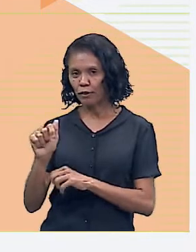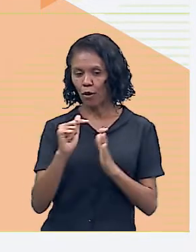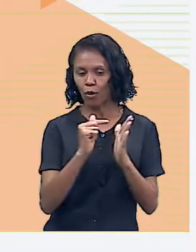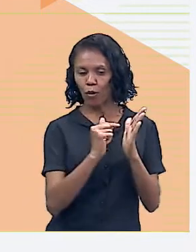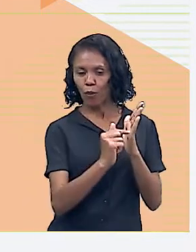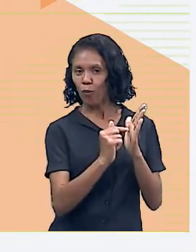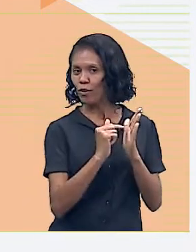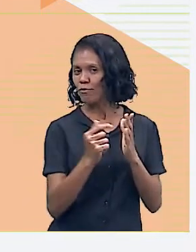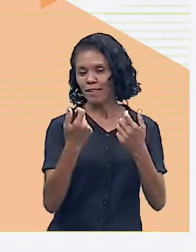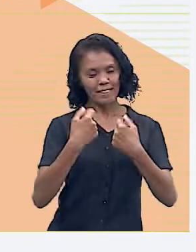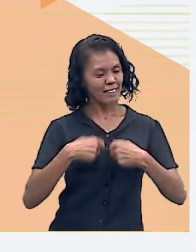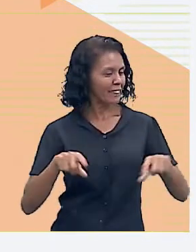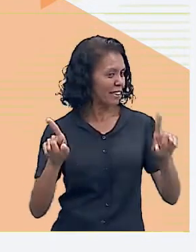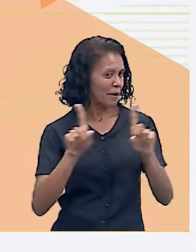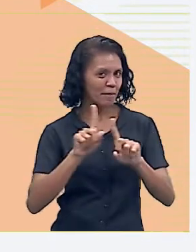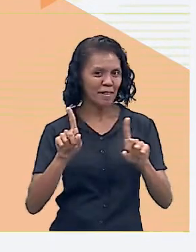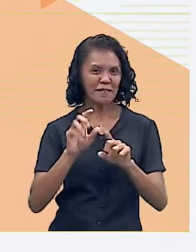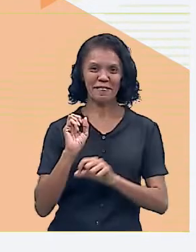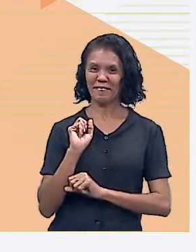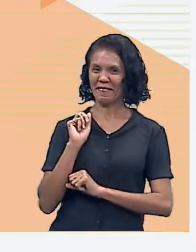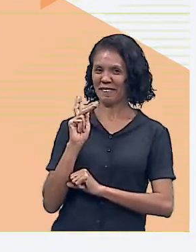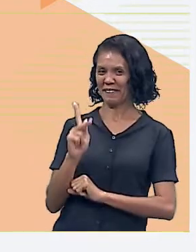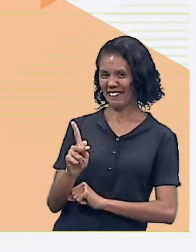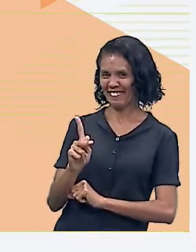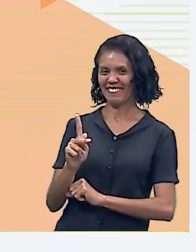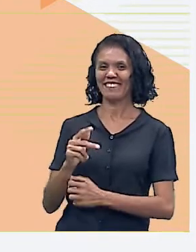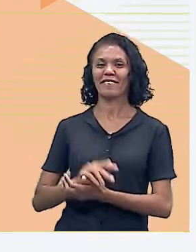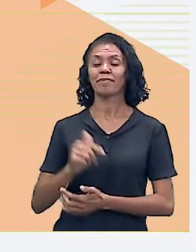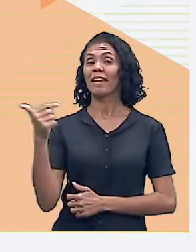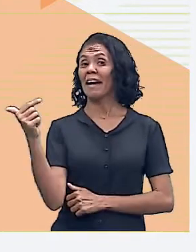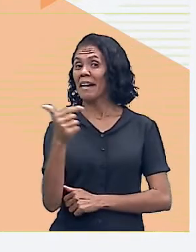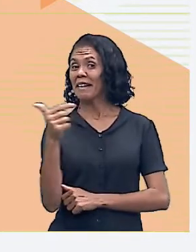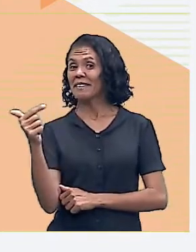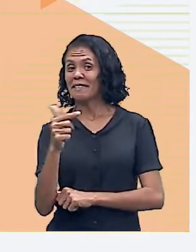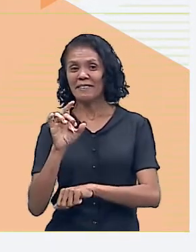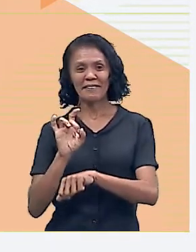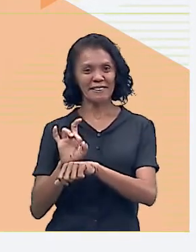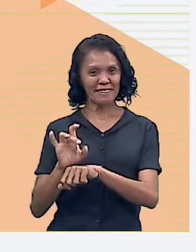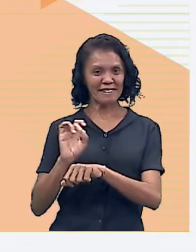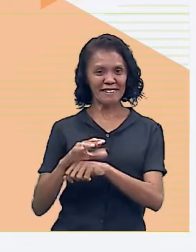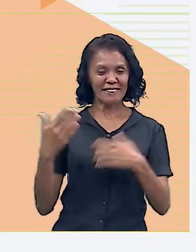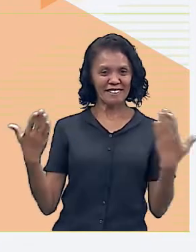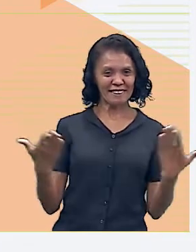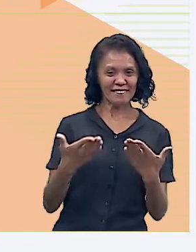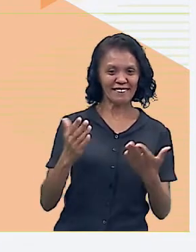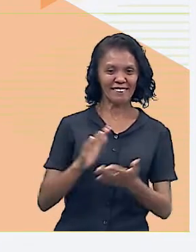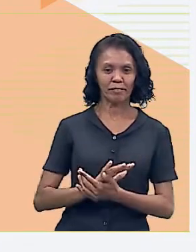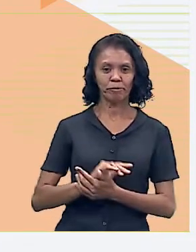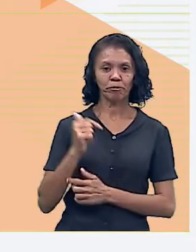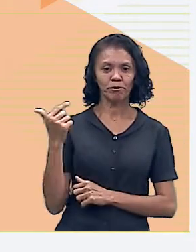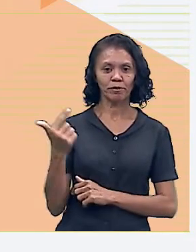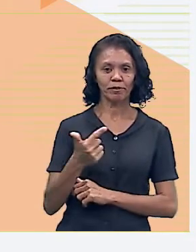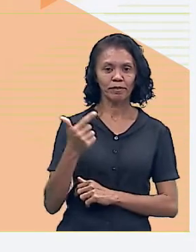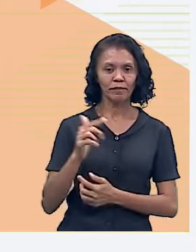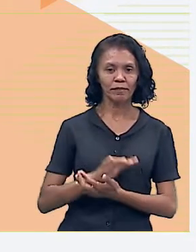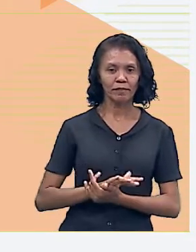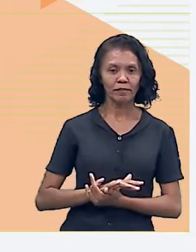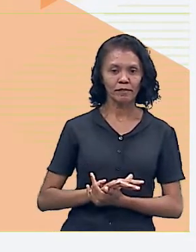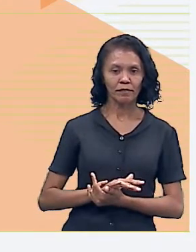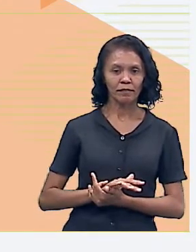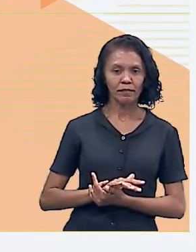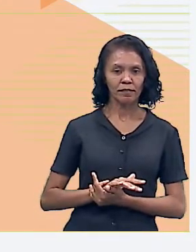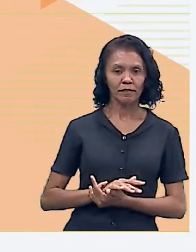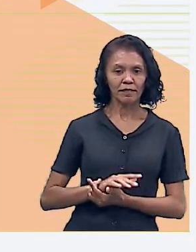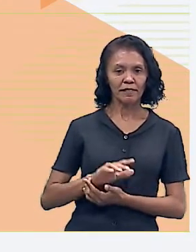sem wi-fi Tá legal valeu aí vamos para a segunda dica na segunda dica nós